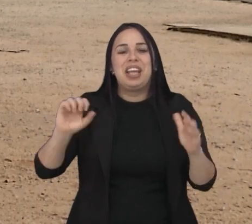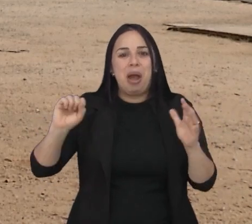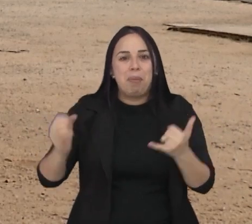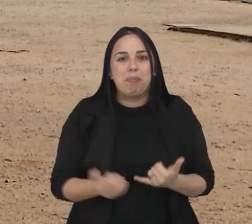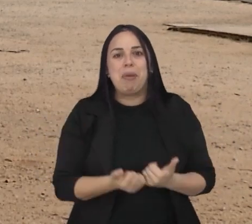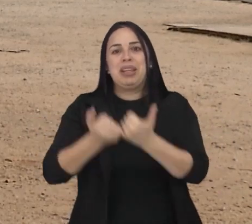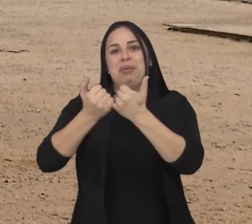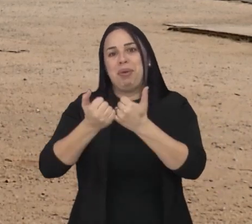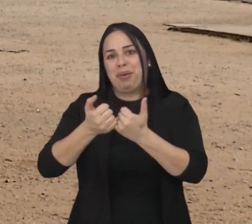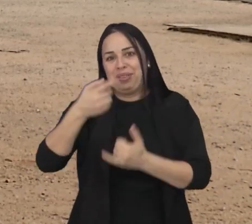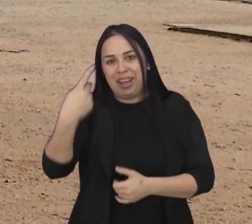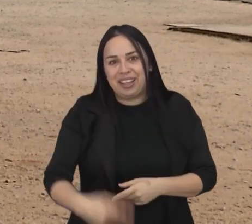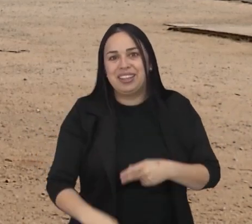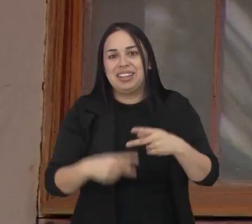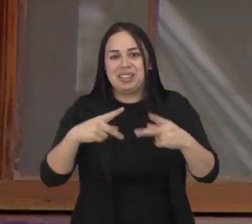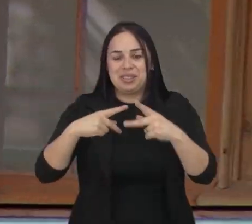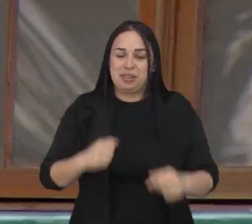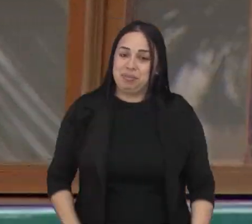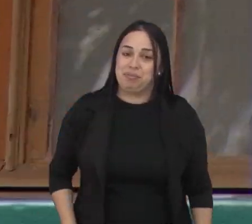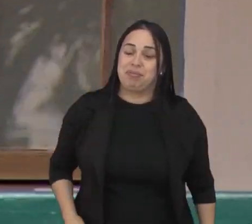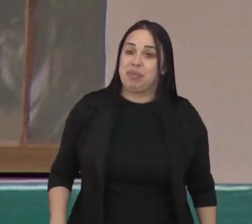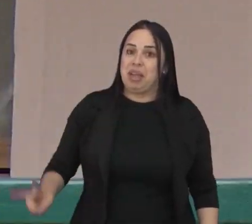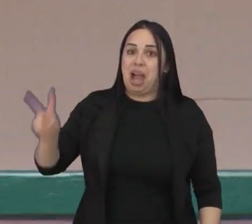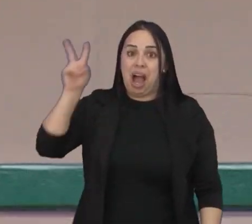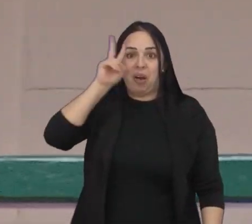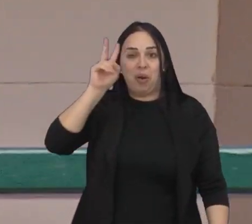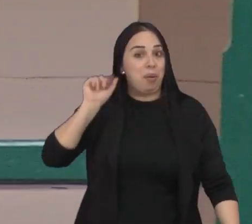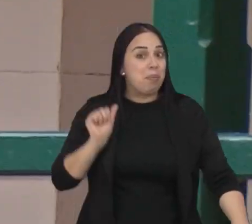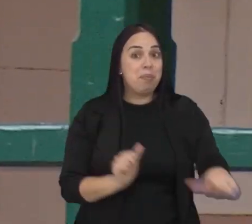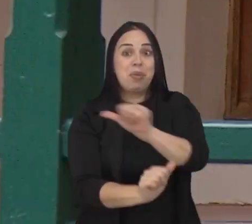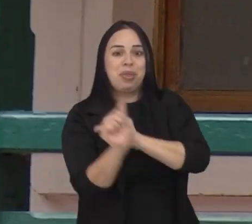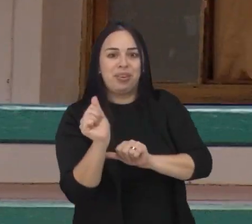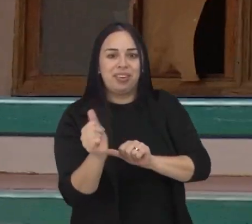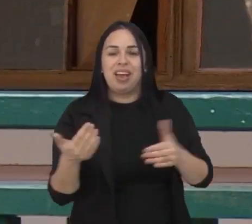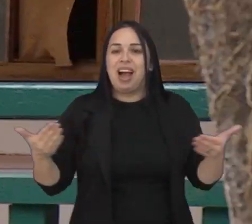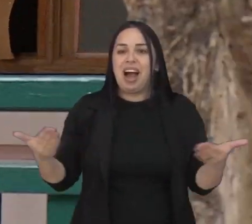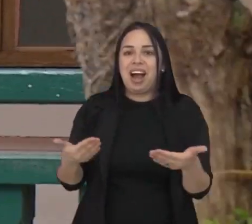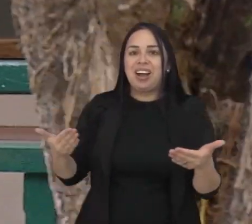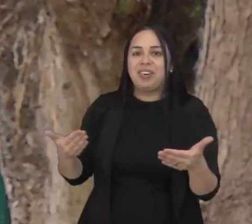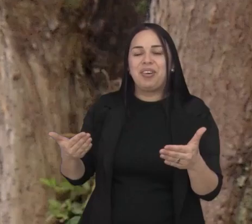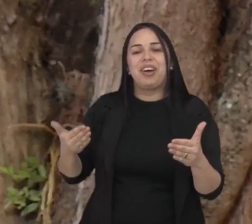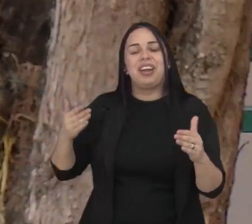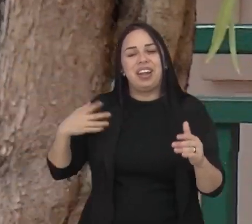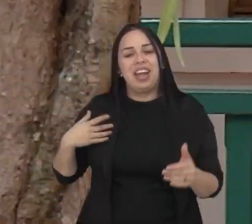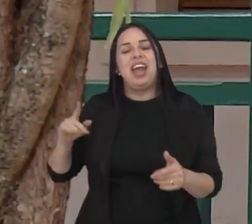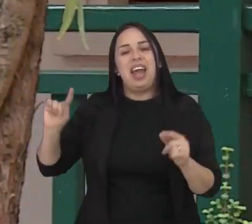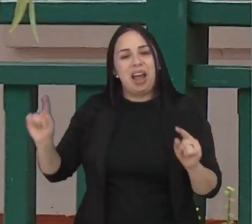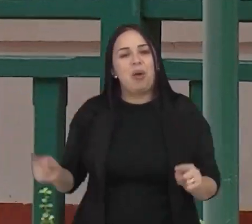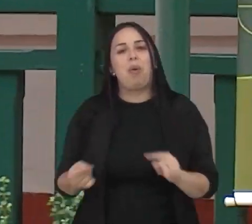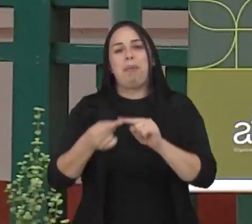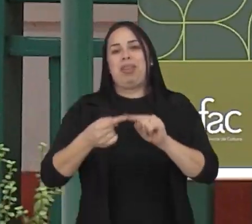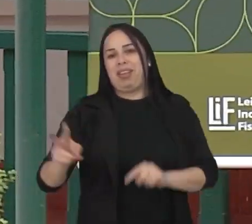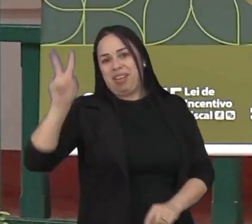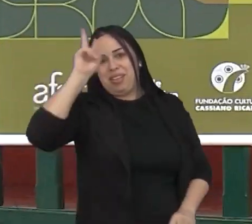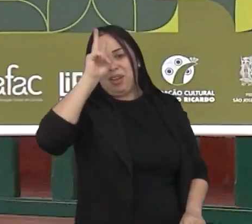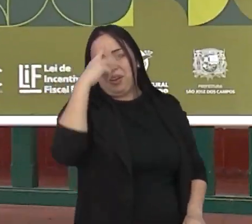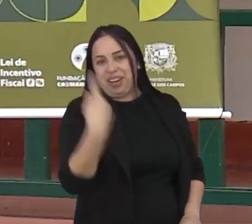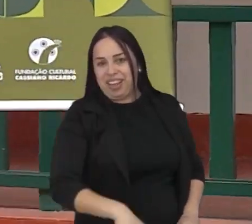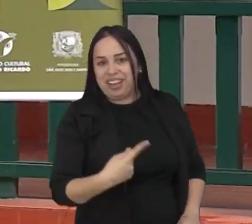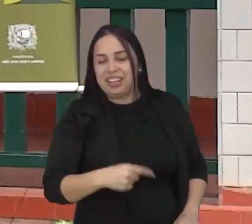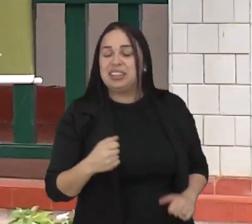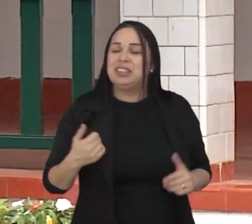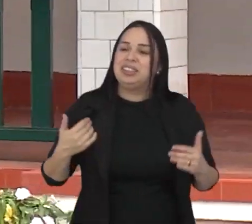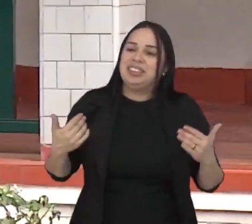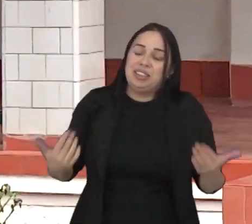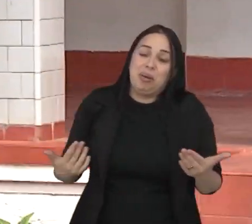do patrimônio histórico da cidade, né? Agora a história se inverteu. É a Viviane que faz parte da história do Parque Vicentina Aranha.